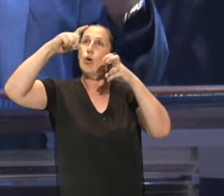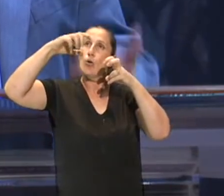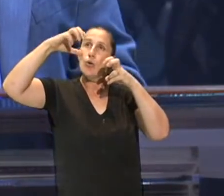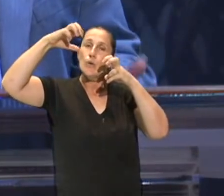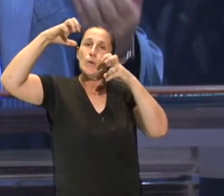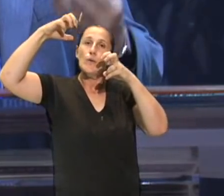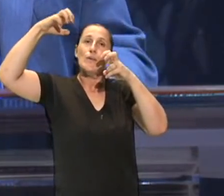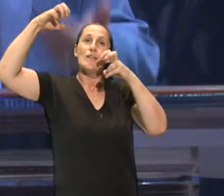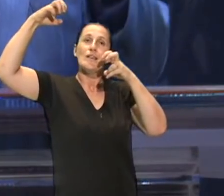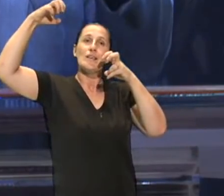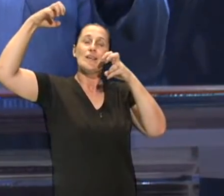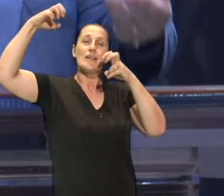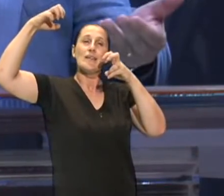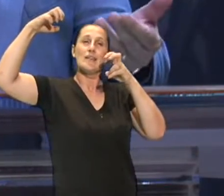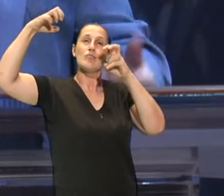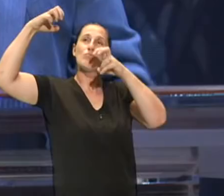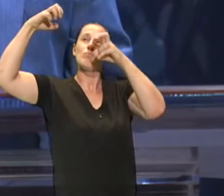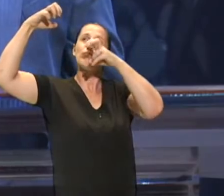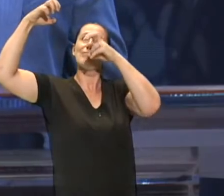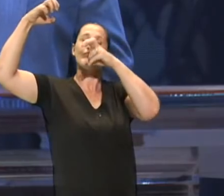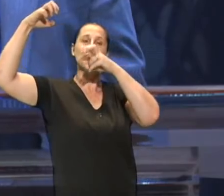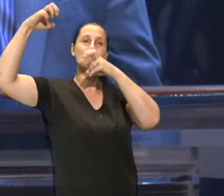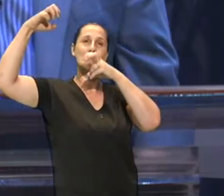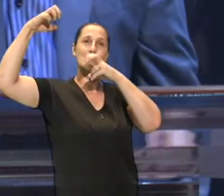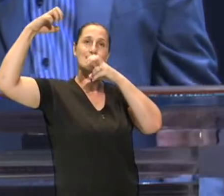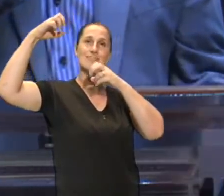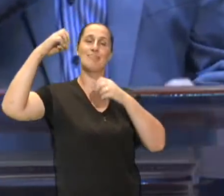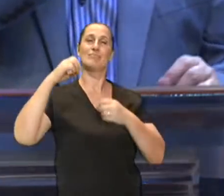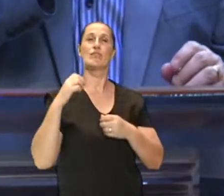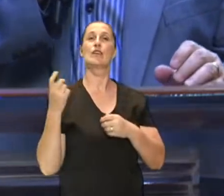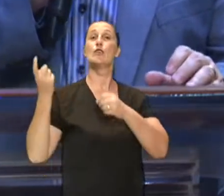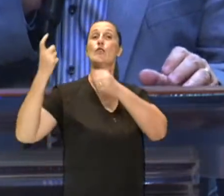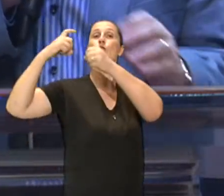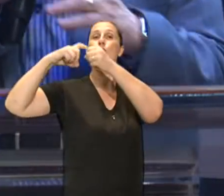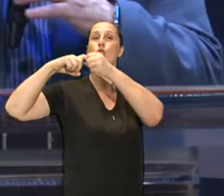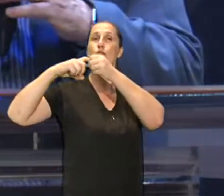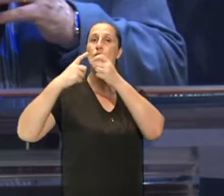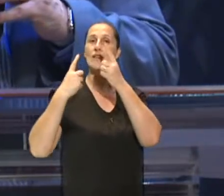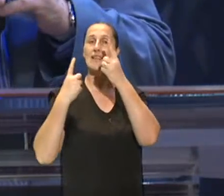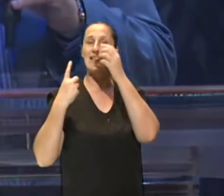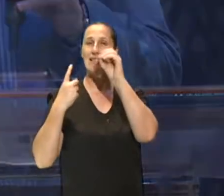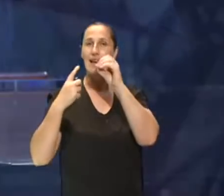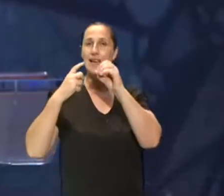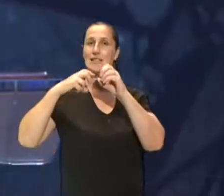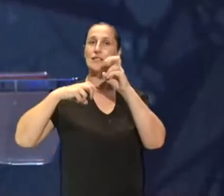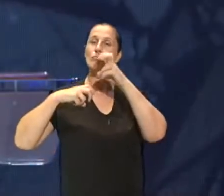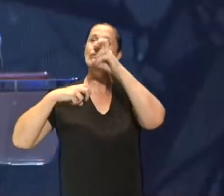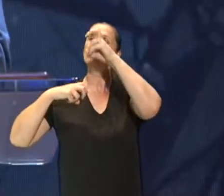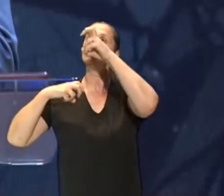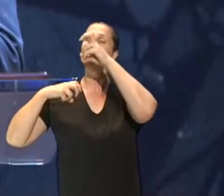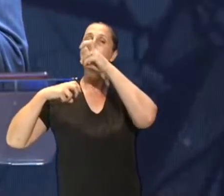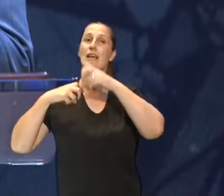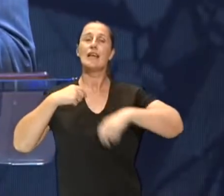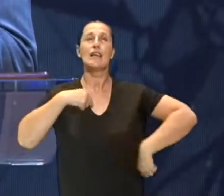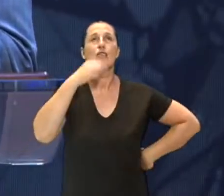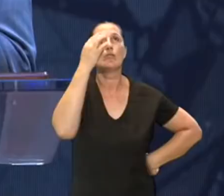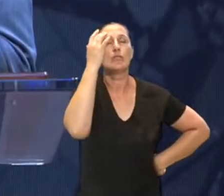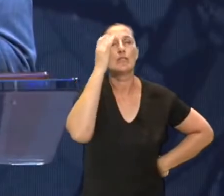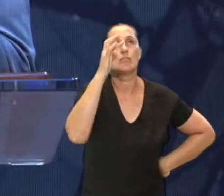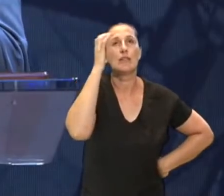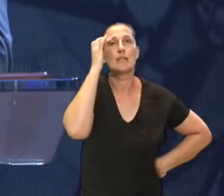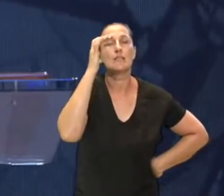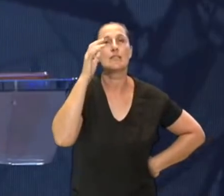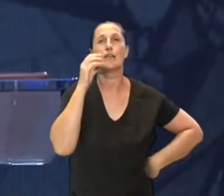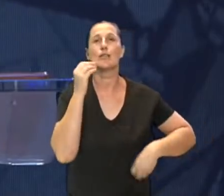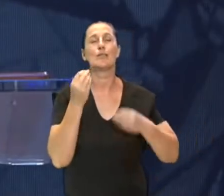10 degraus que havia descido na escadaria de Acás. Gente, eu fico imaginando essa cena, eu fico